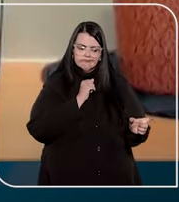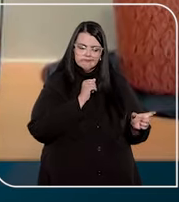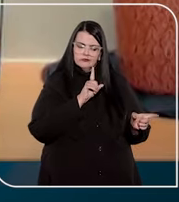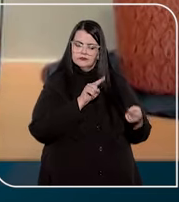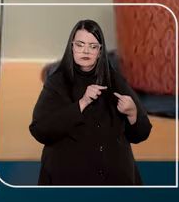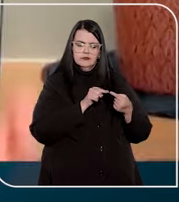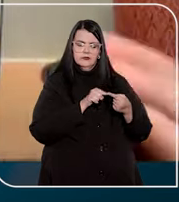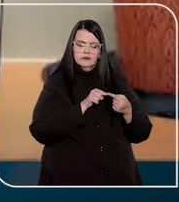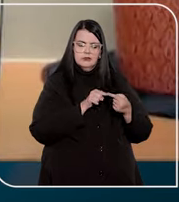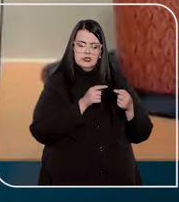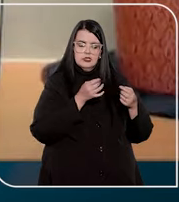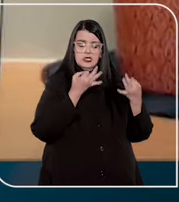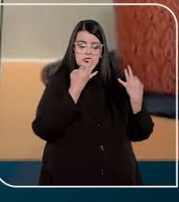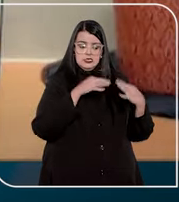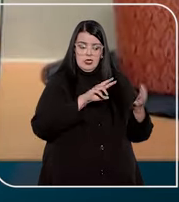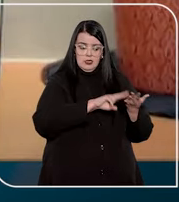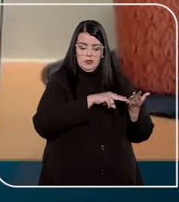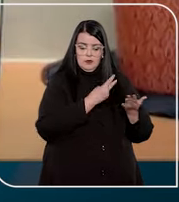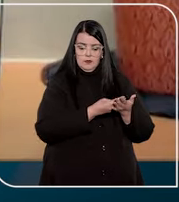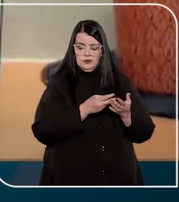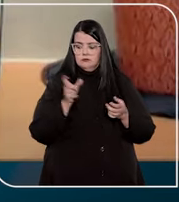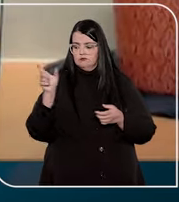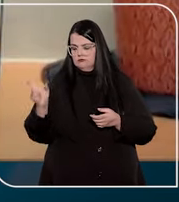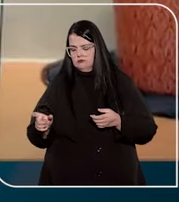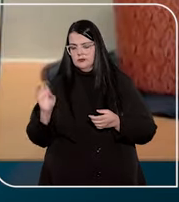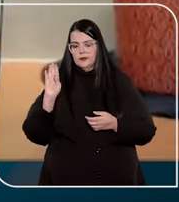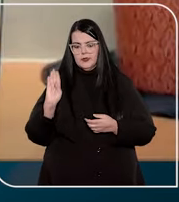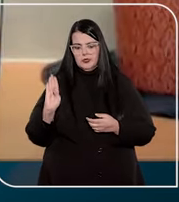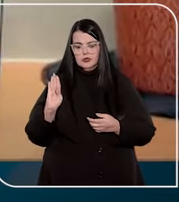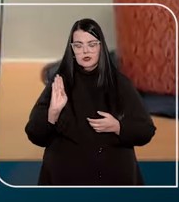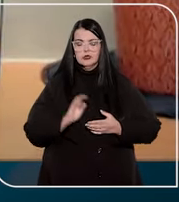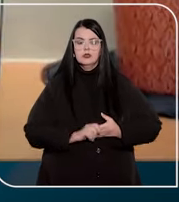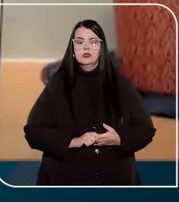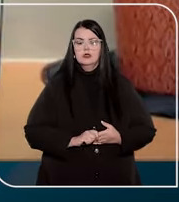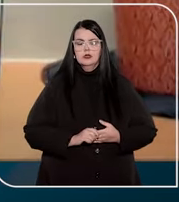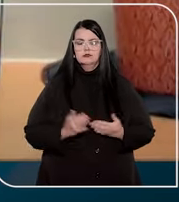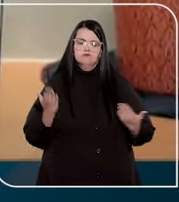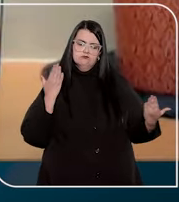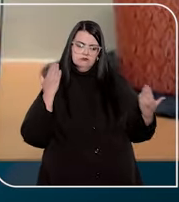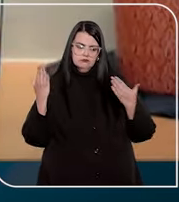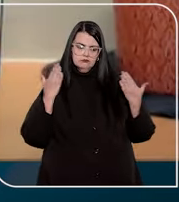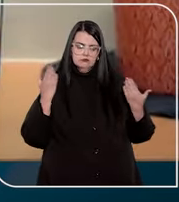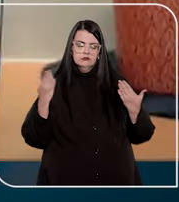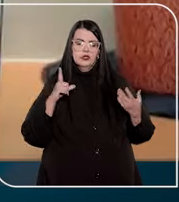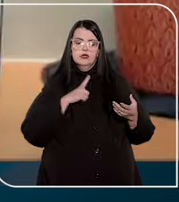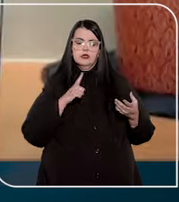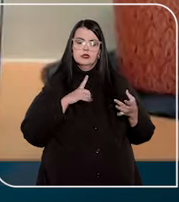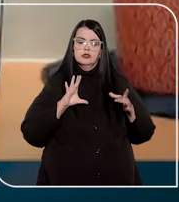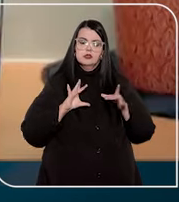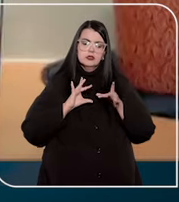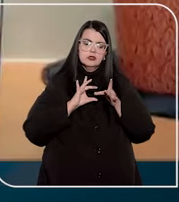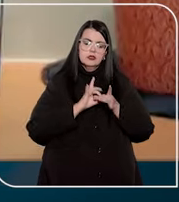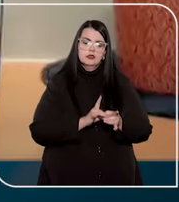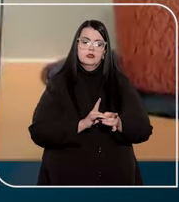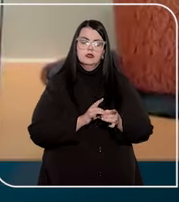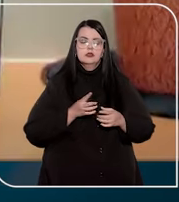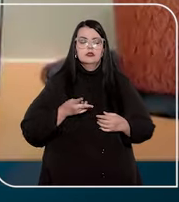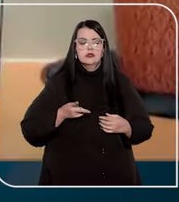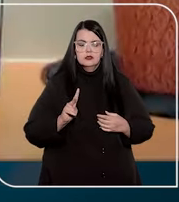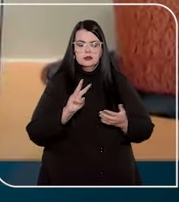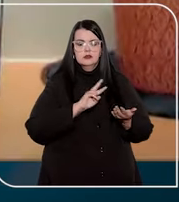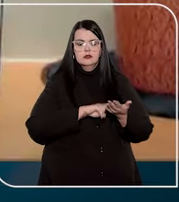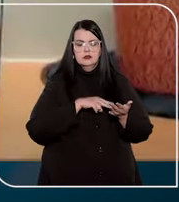que a interpretação correta é no sentido B. Então, eu vou agora me retratar para seguir a